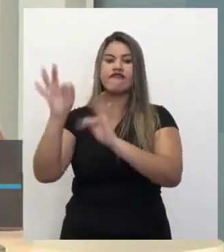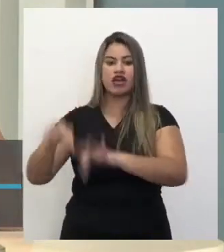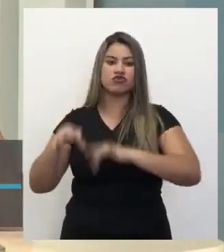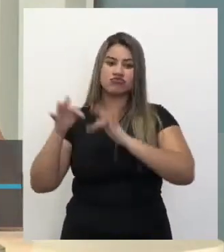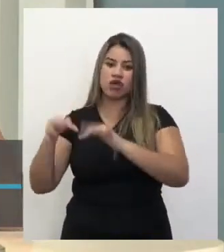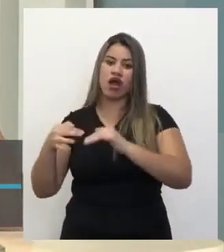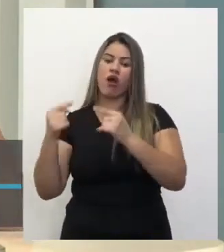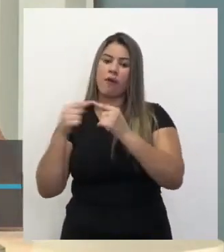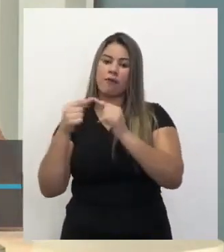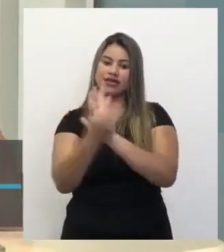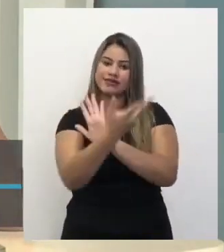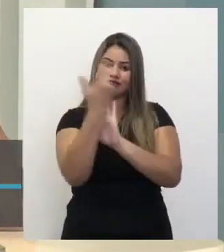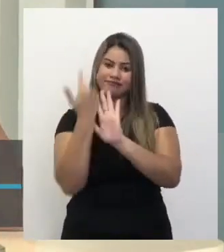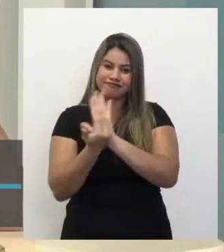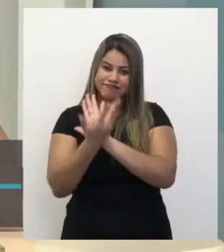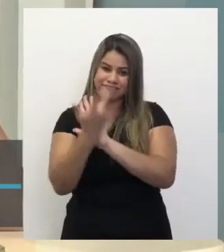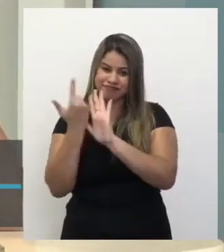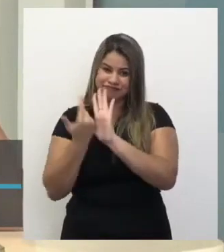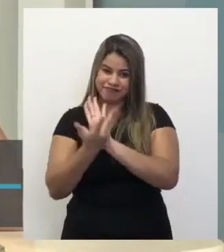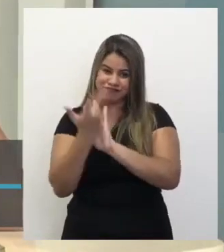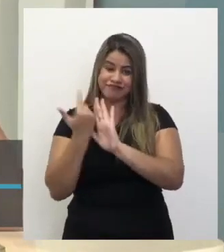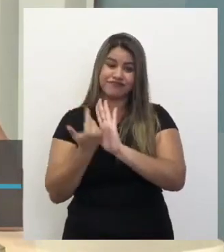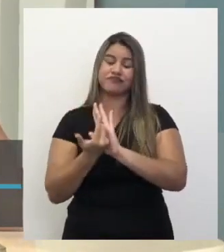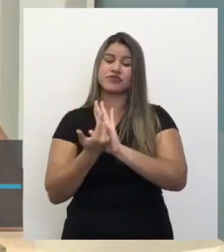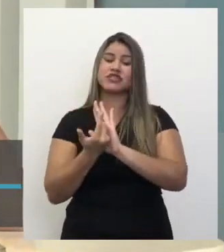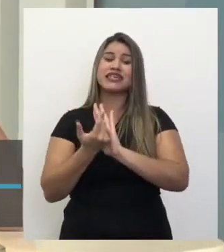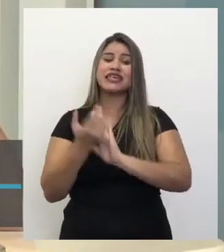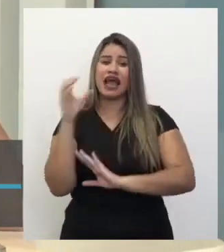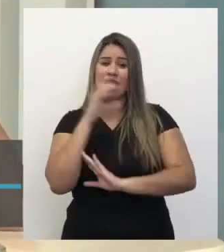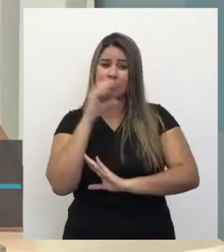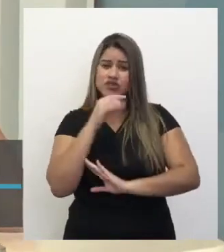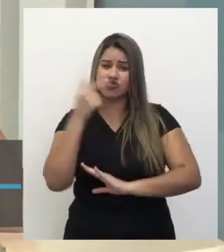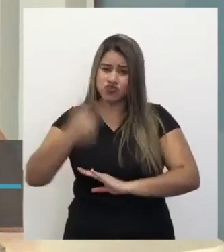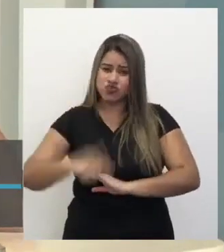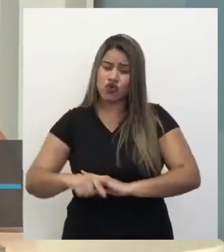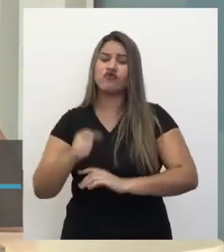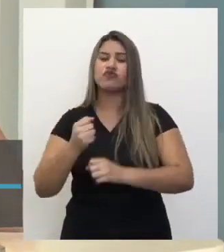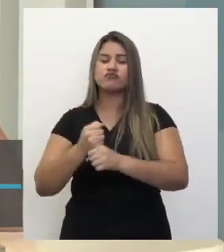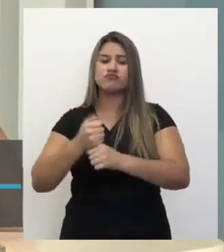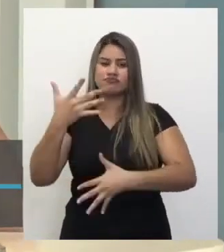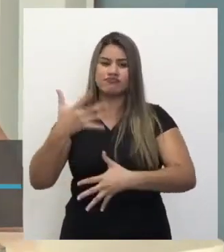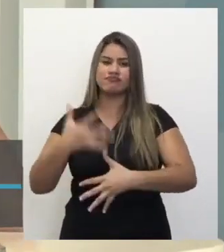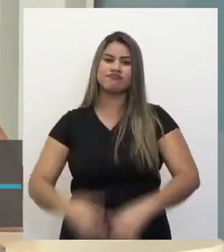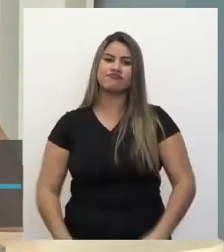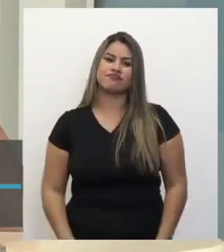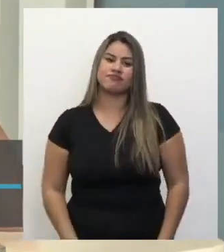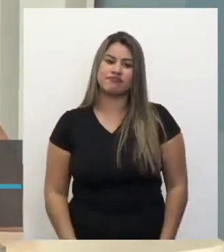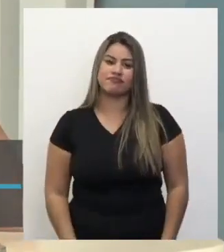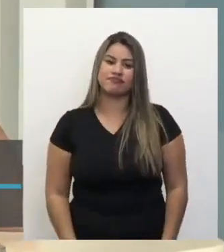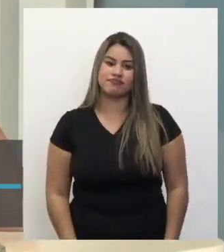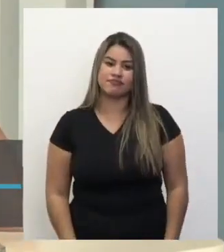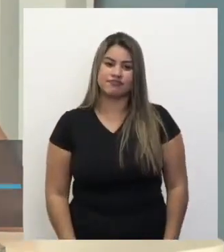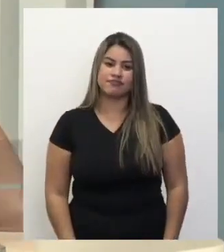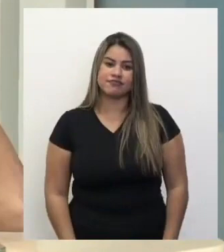de imagens, tá? Falando em imagem, rapidinho, mais uma interação para vocês.